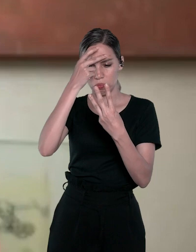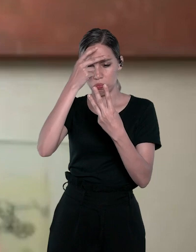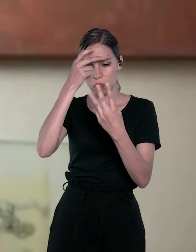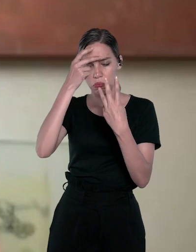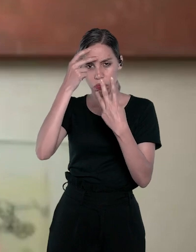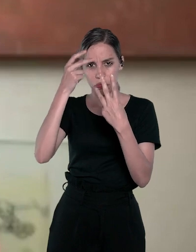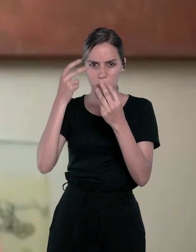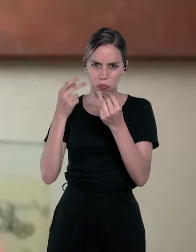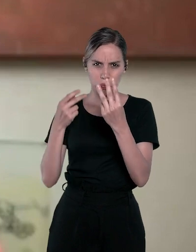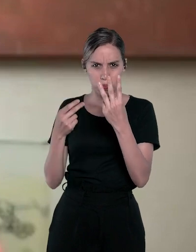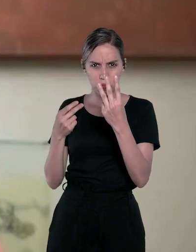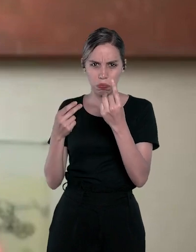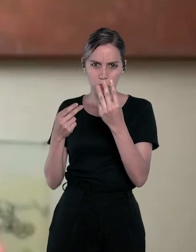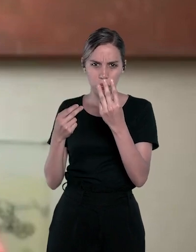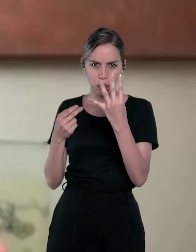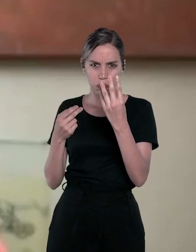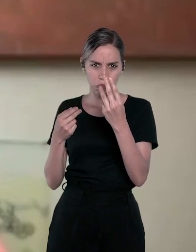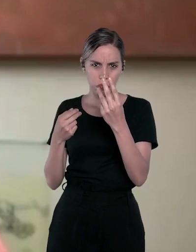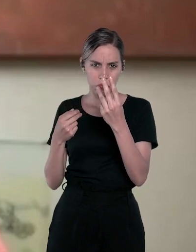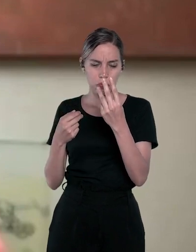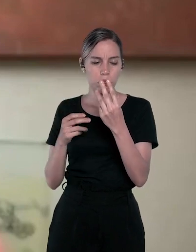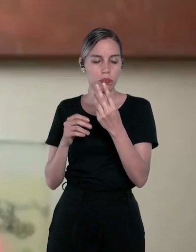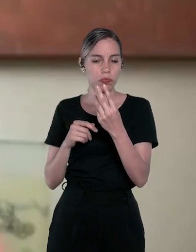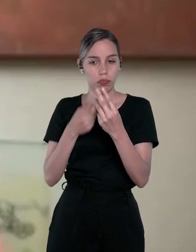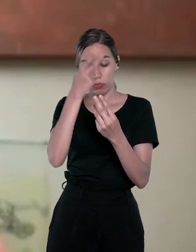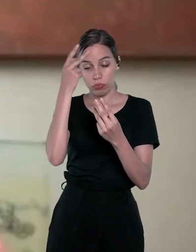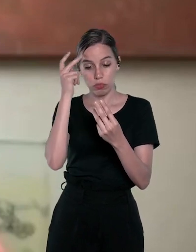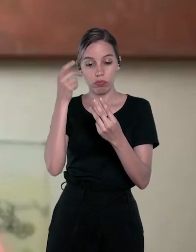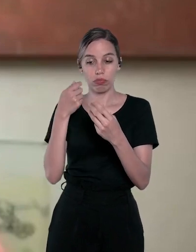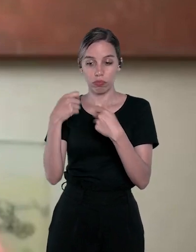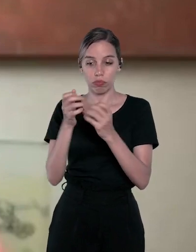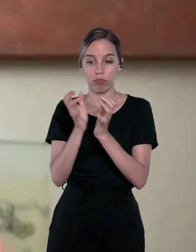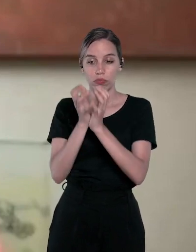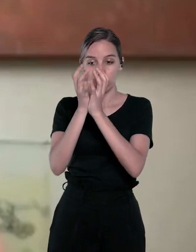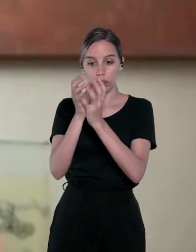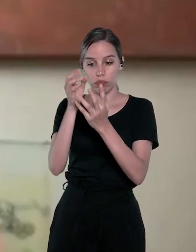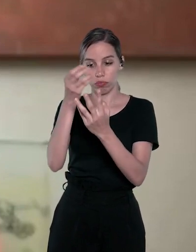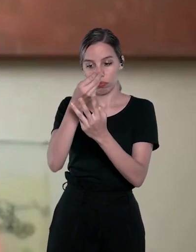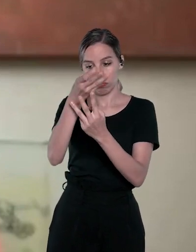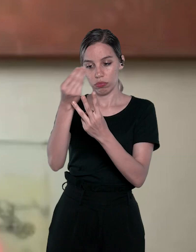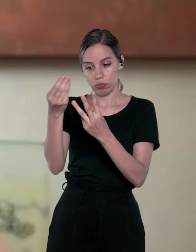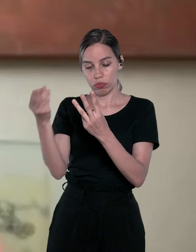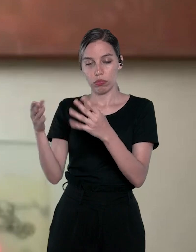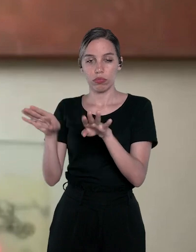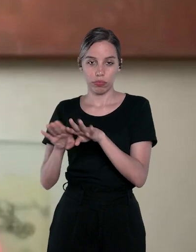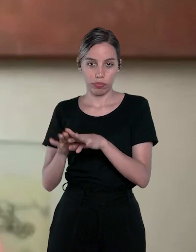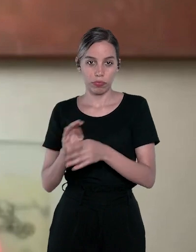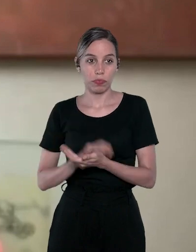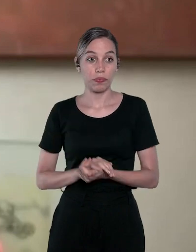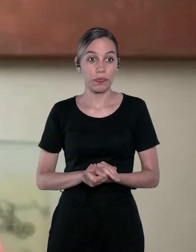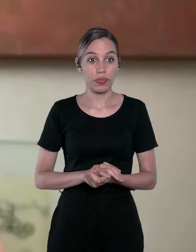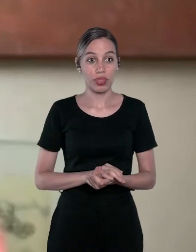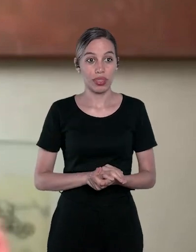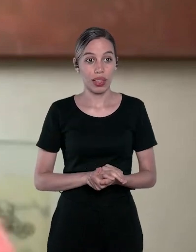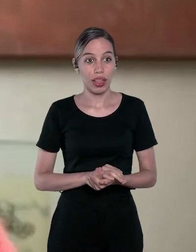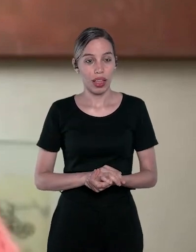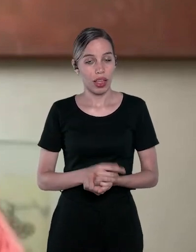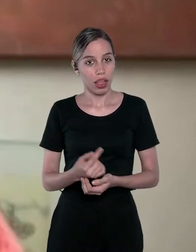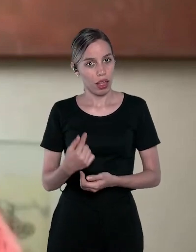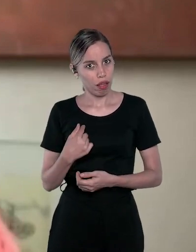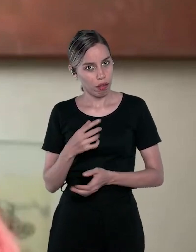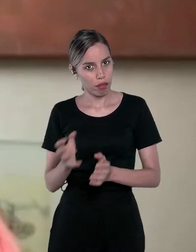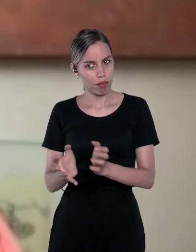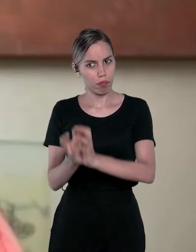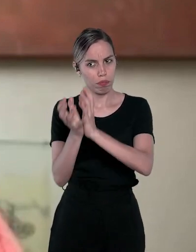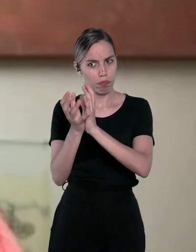tinha uma gratificação em dinheiro, pequena, é claro, mas foi a primeira vez que eu recebi